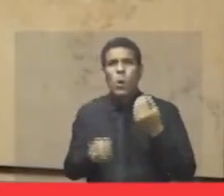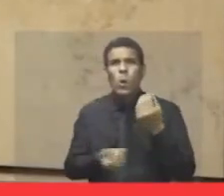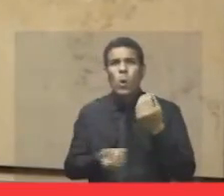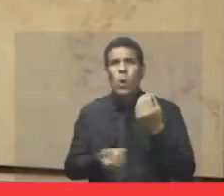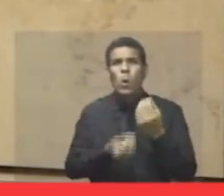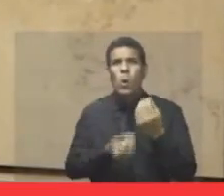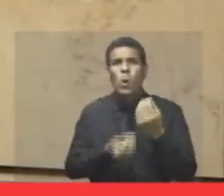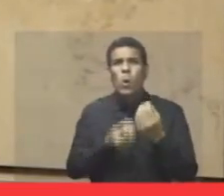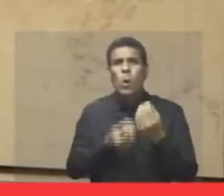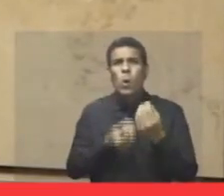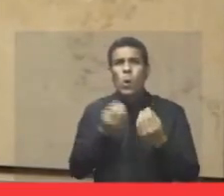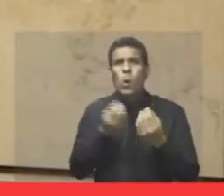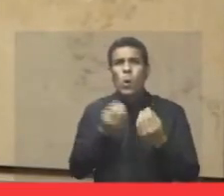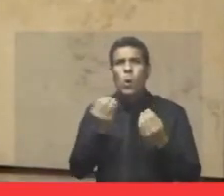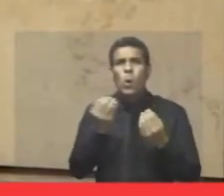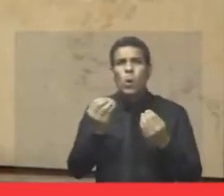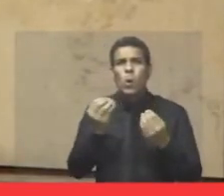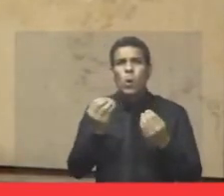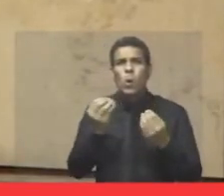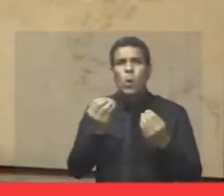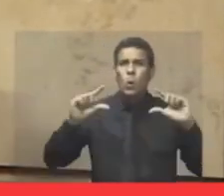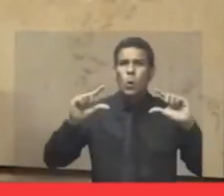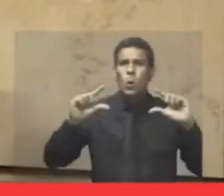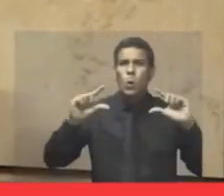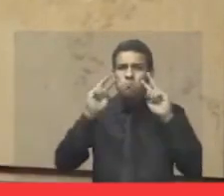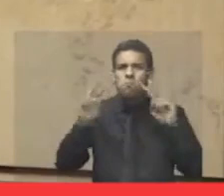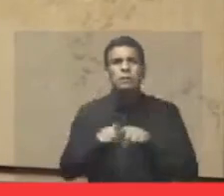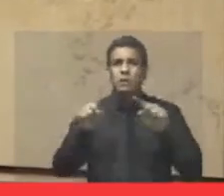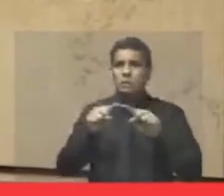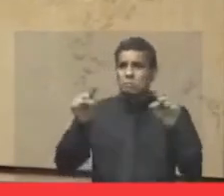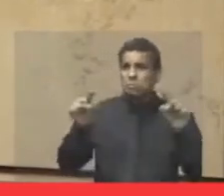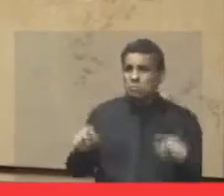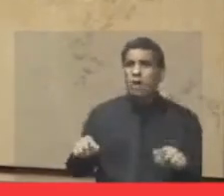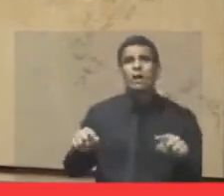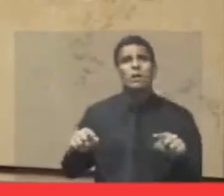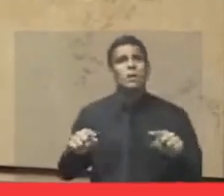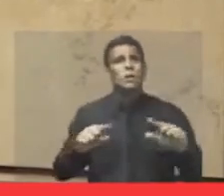benefícios dos servidores do município